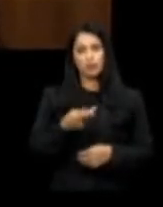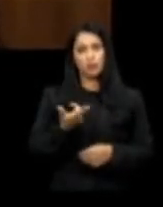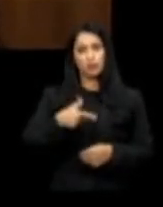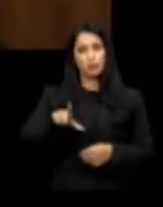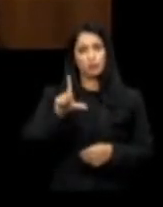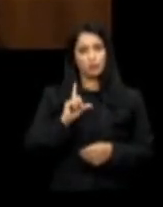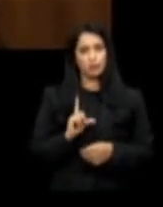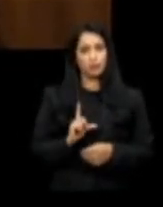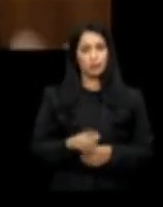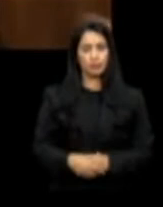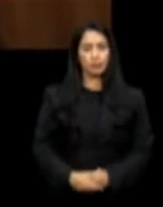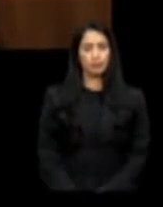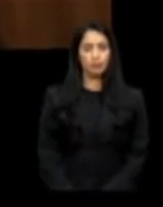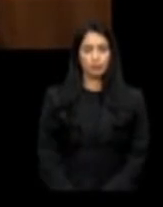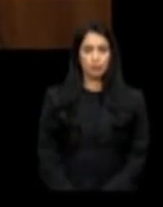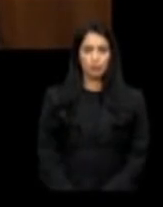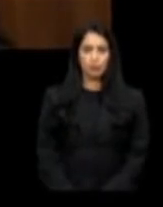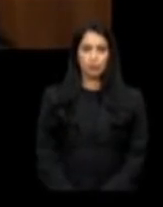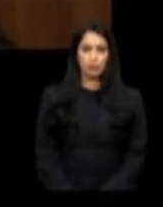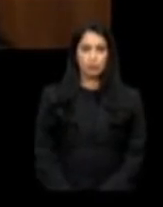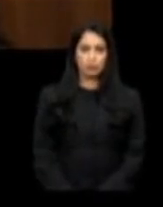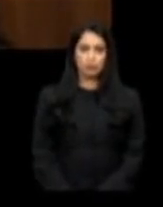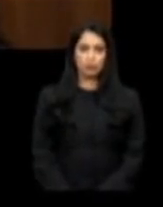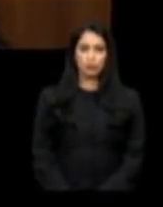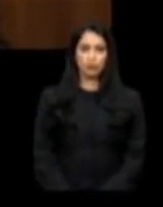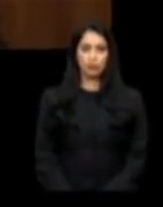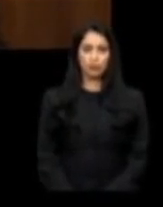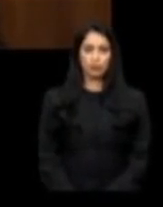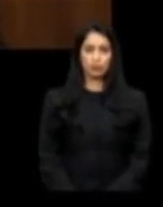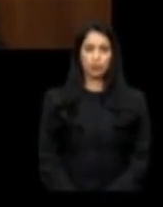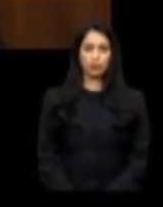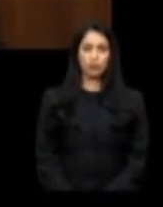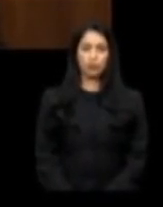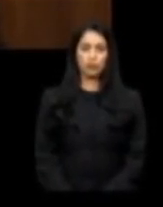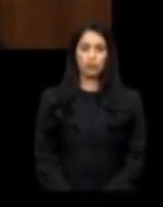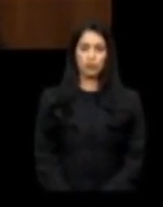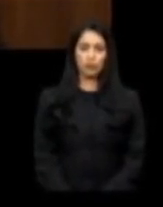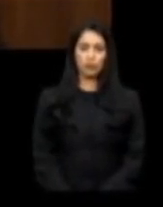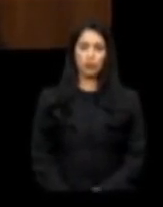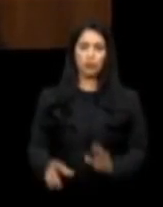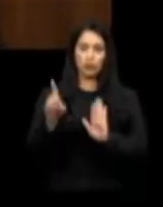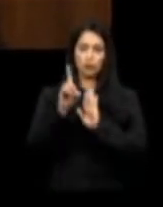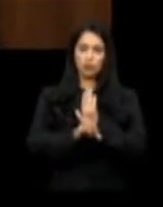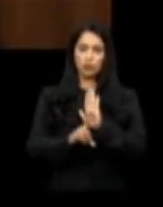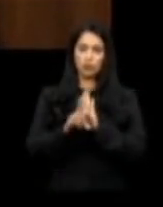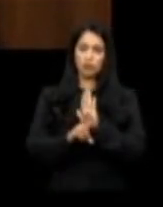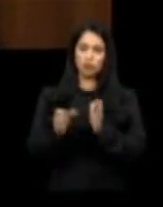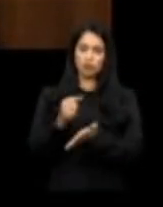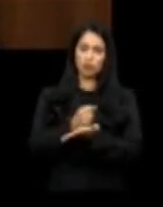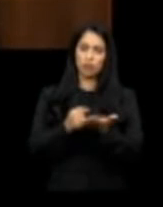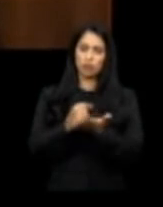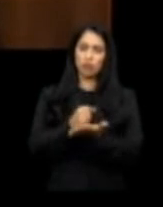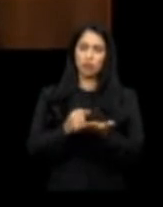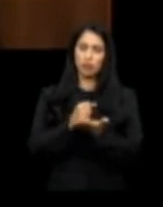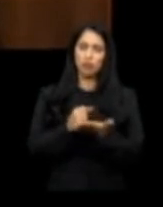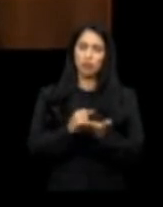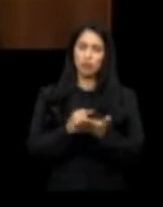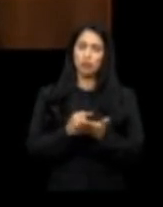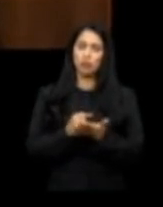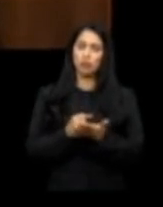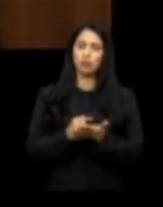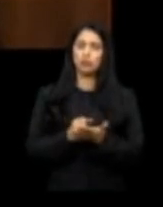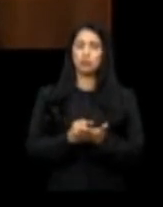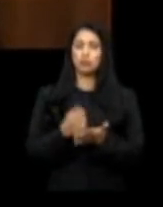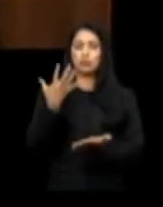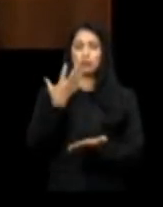referido. Desse modo, a afirmação da força normativa do direito fundamental à proteção de dados pessoais decorre